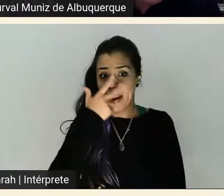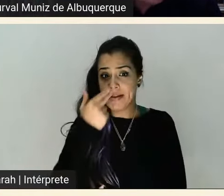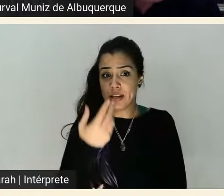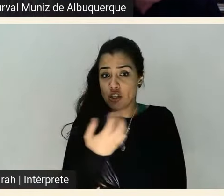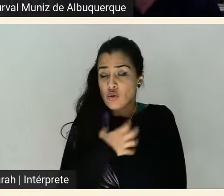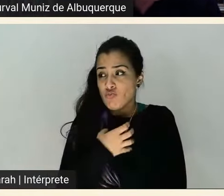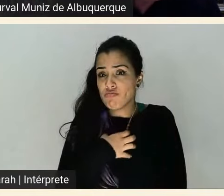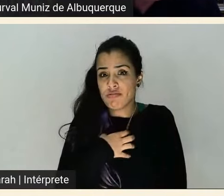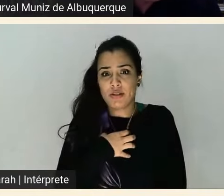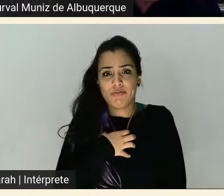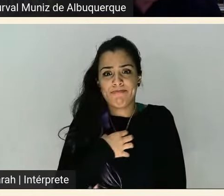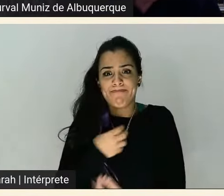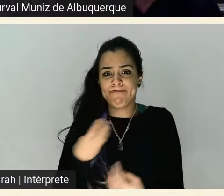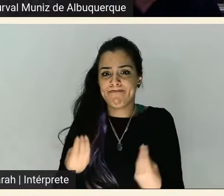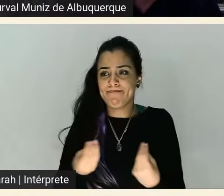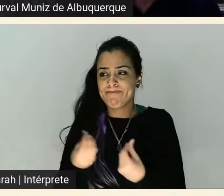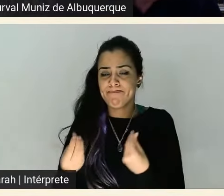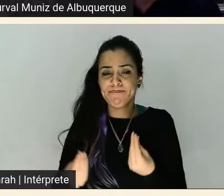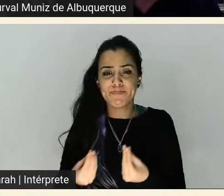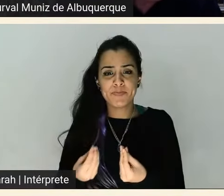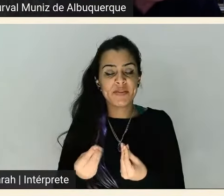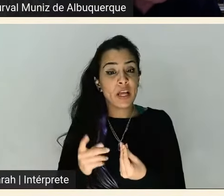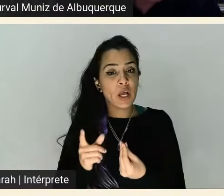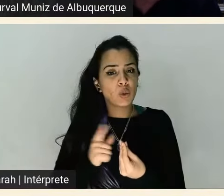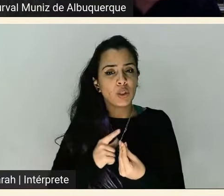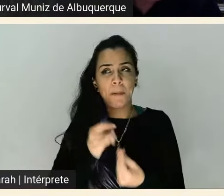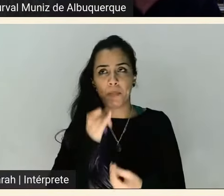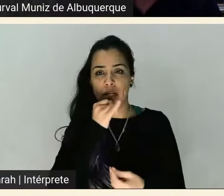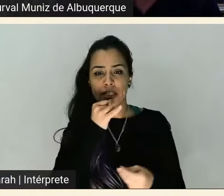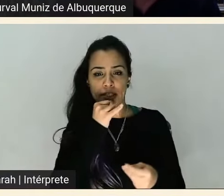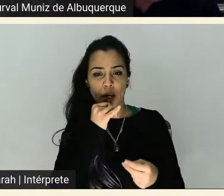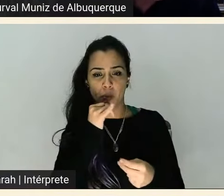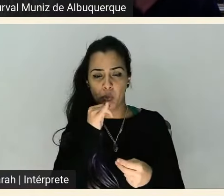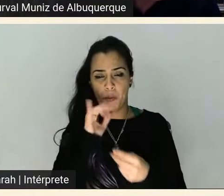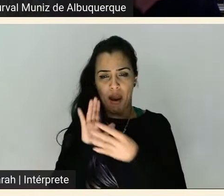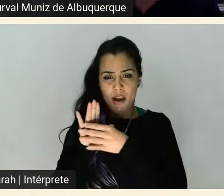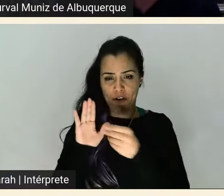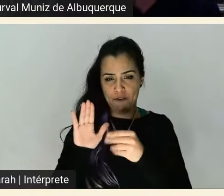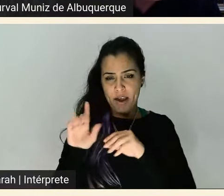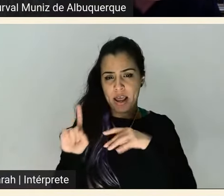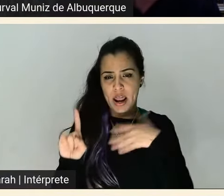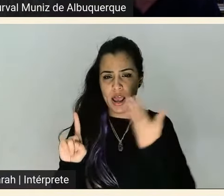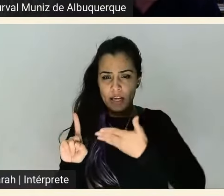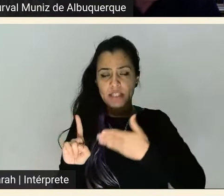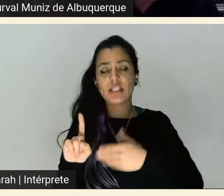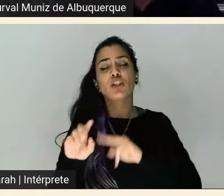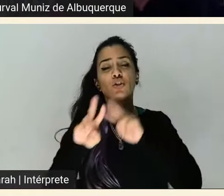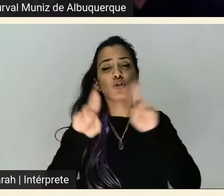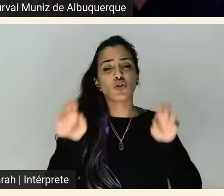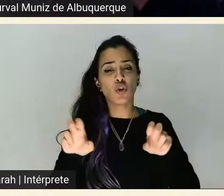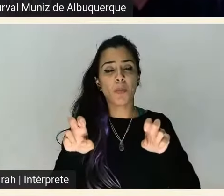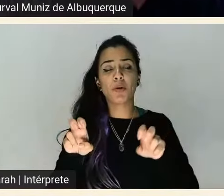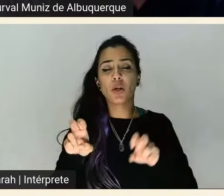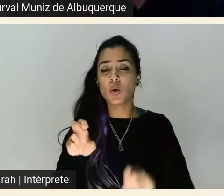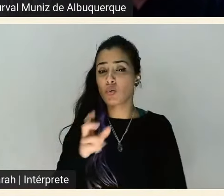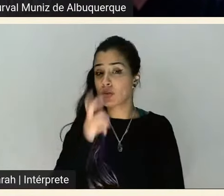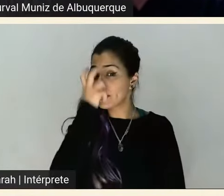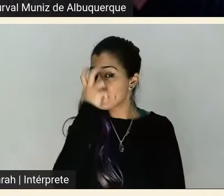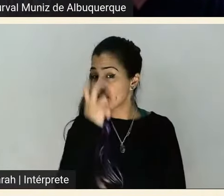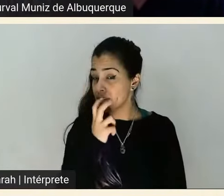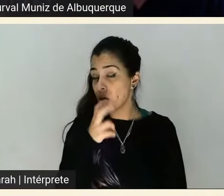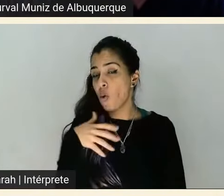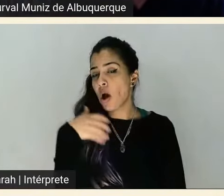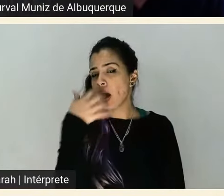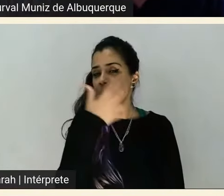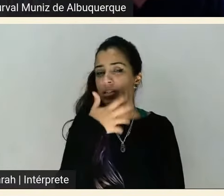Né? Há uma passagem, por exemplo, né, de um cego cantador, em que eles vão colocando